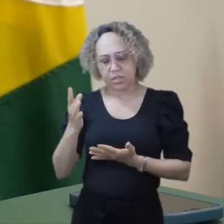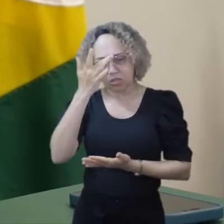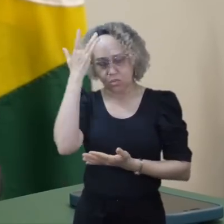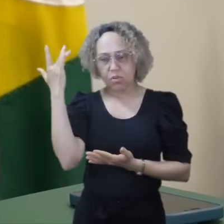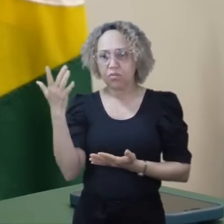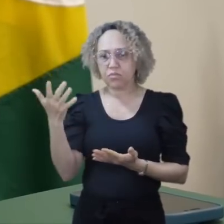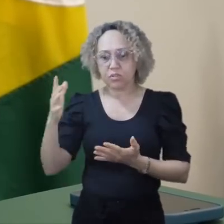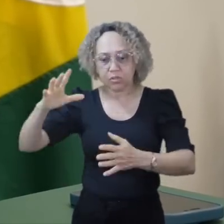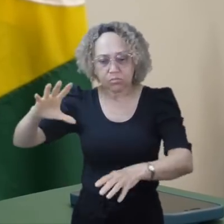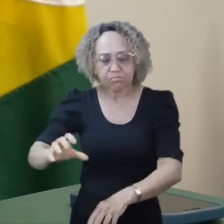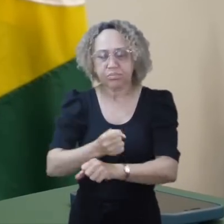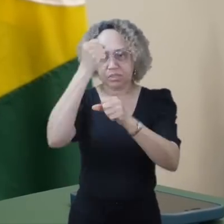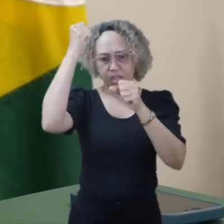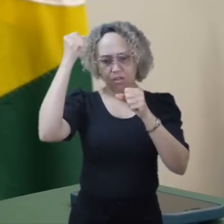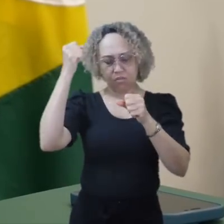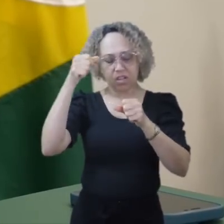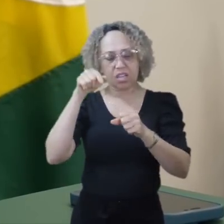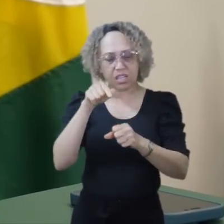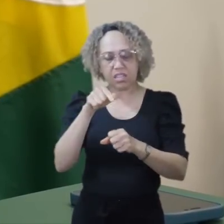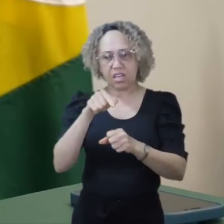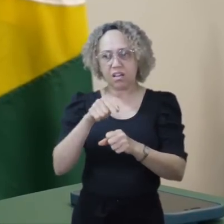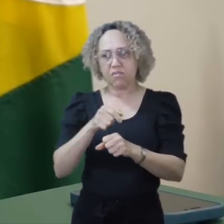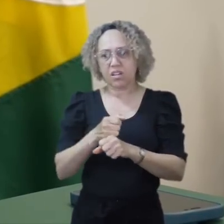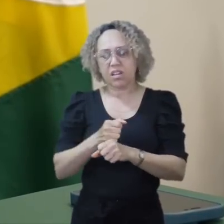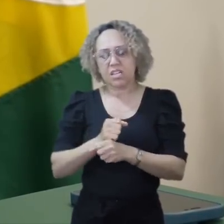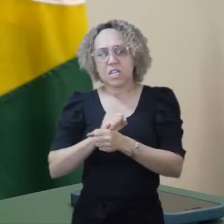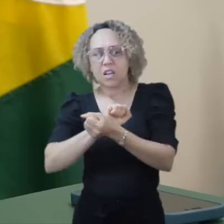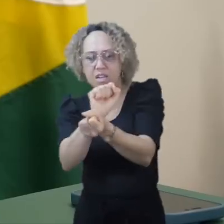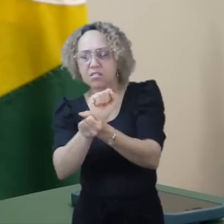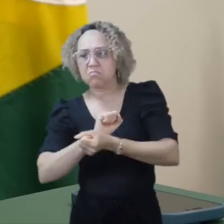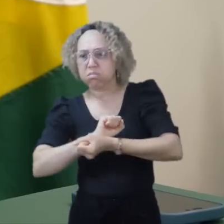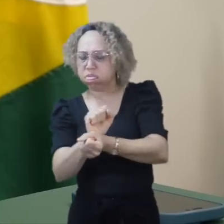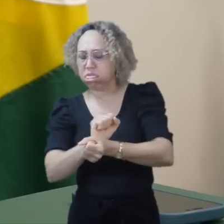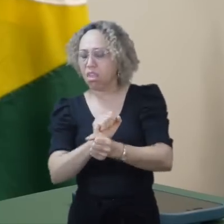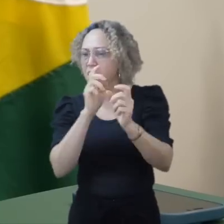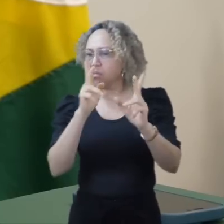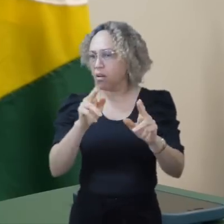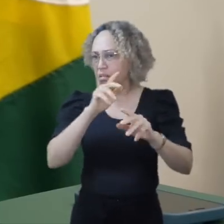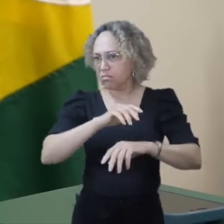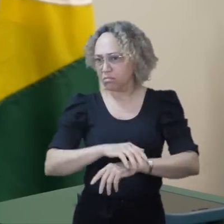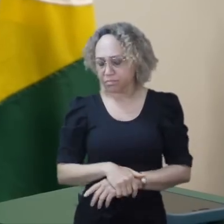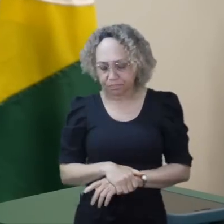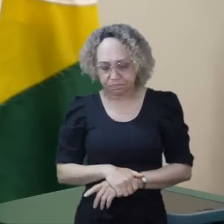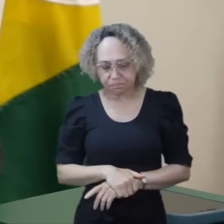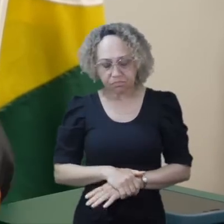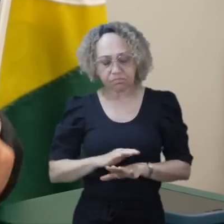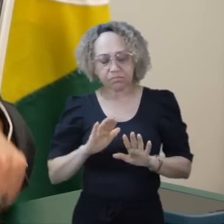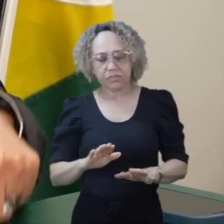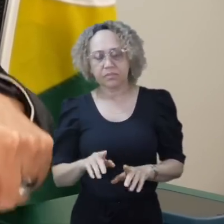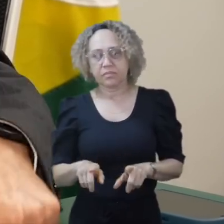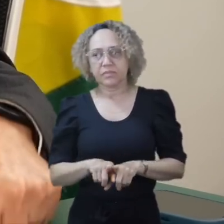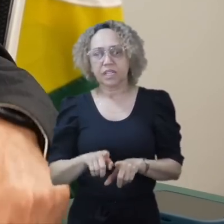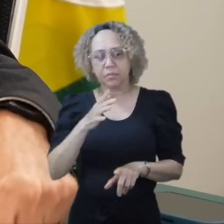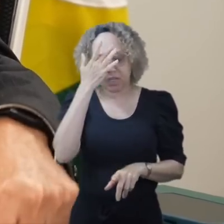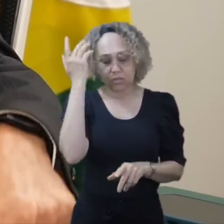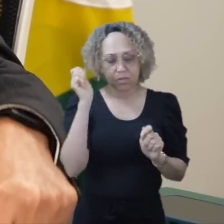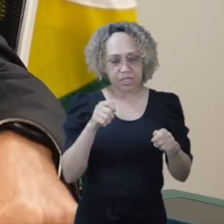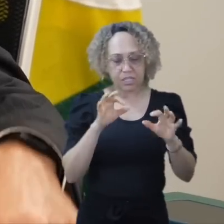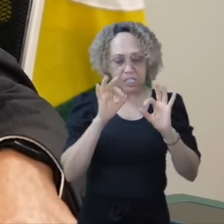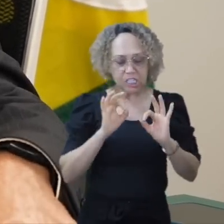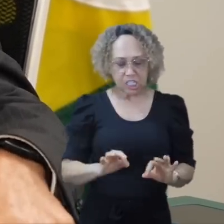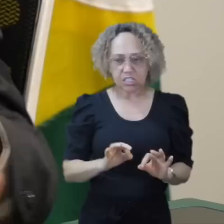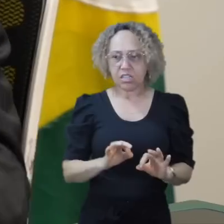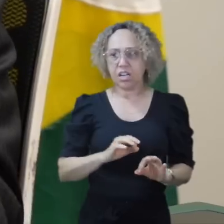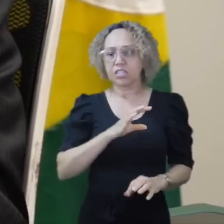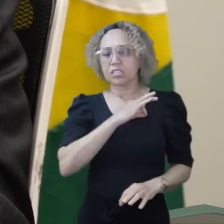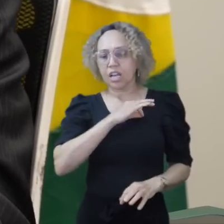vida com dignidade, para ser além do salário. Por isso que nós temos que jogar todas as